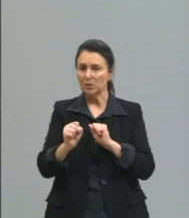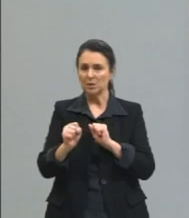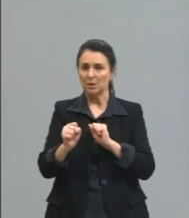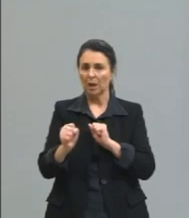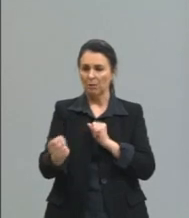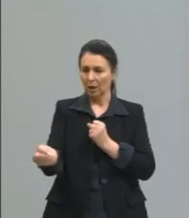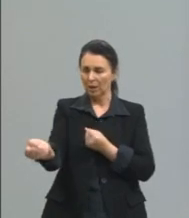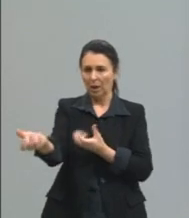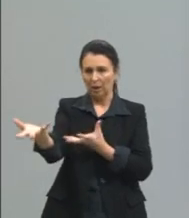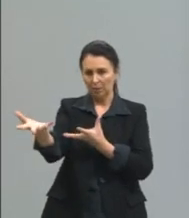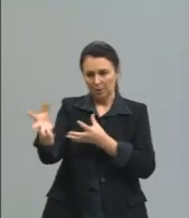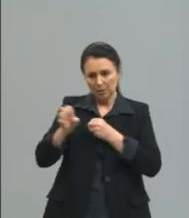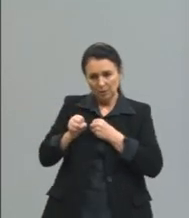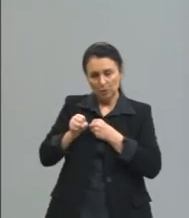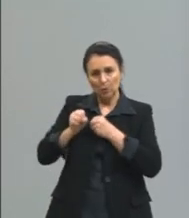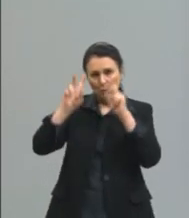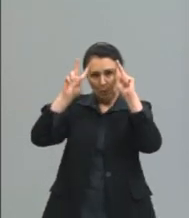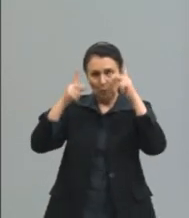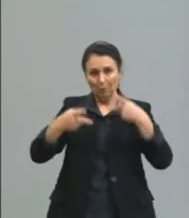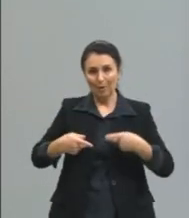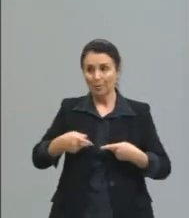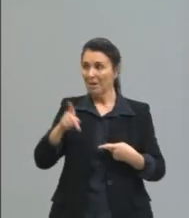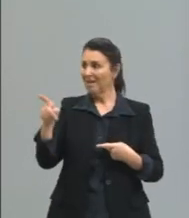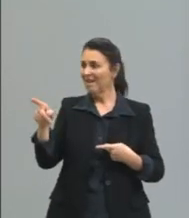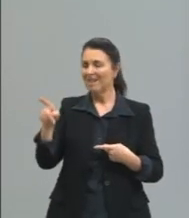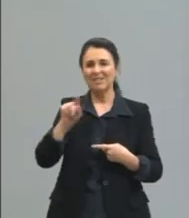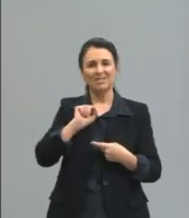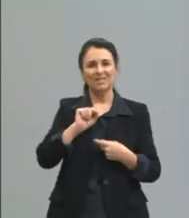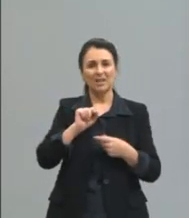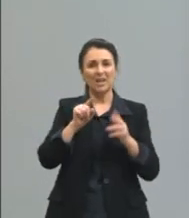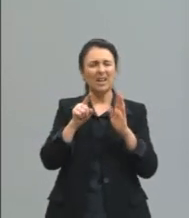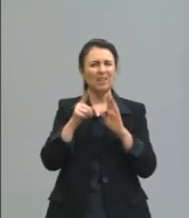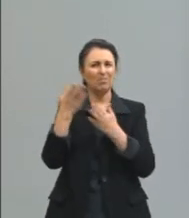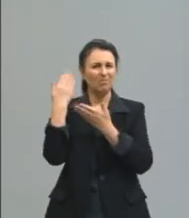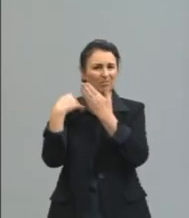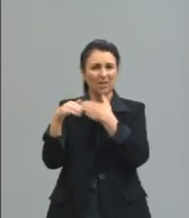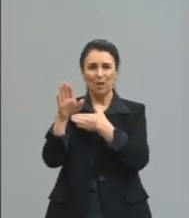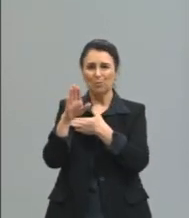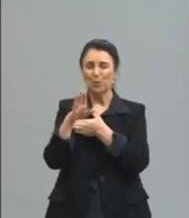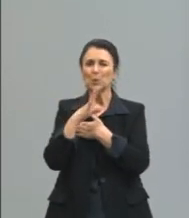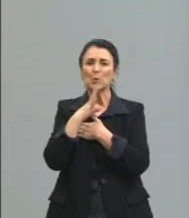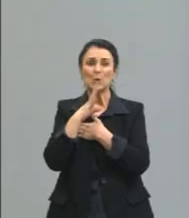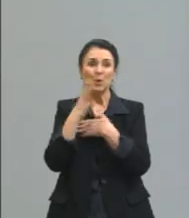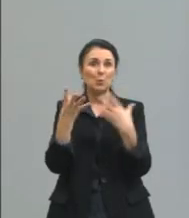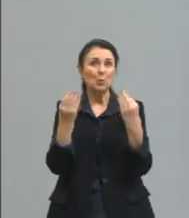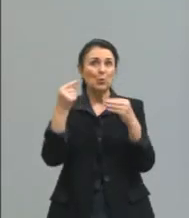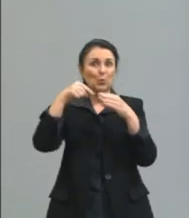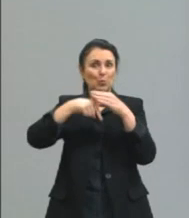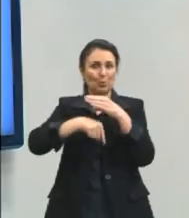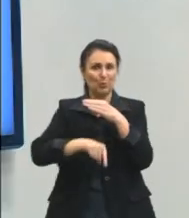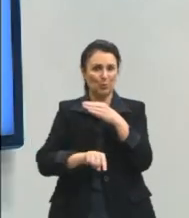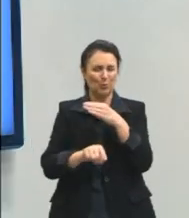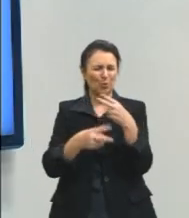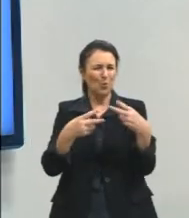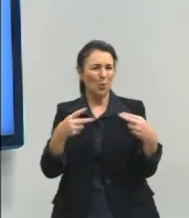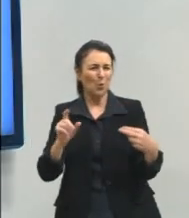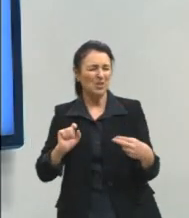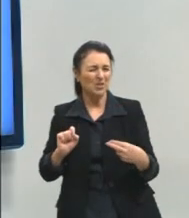então, novamente, eles não tinham conhecimento ainda na época sobre vírus. Então, já descobriram a